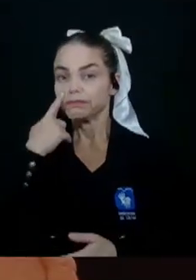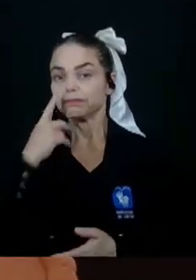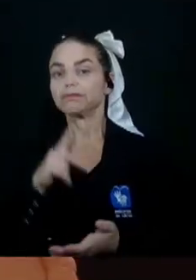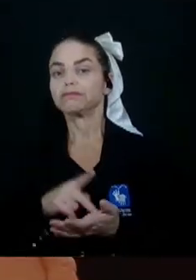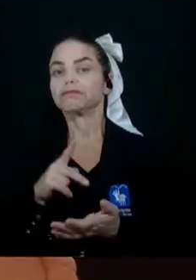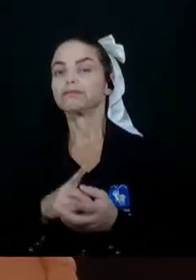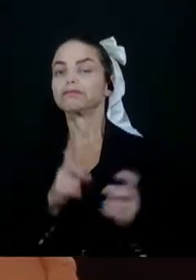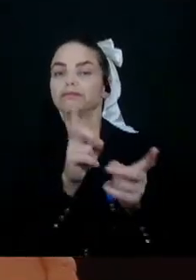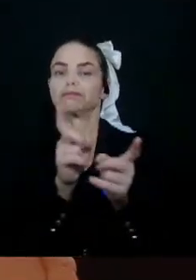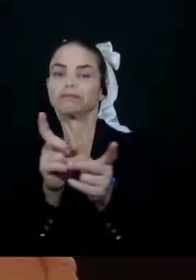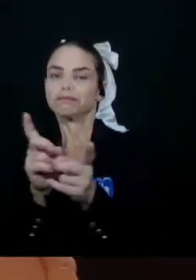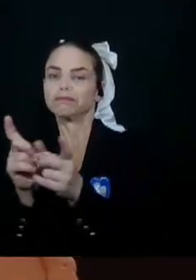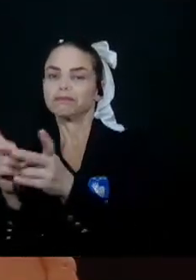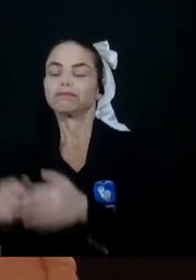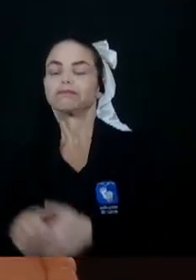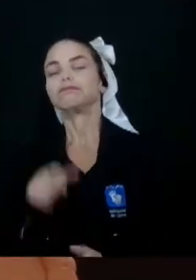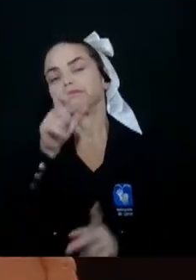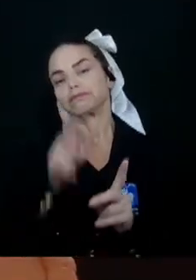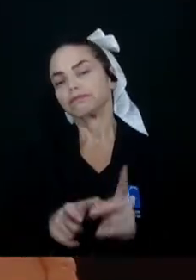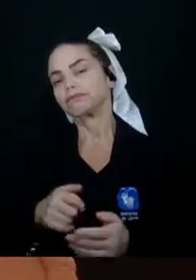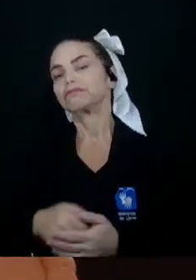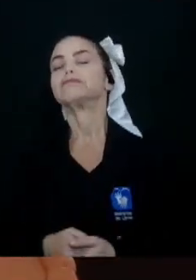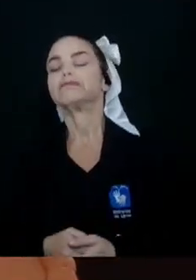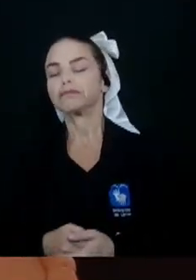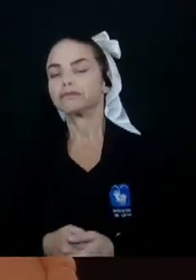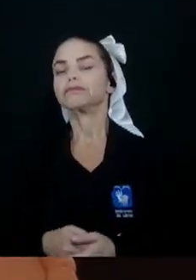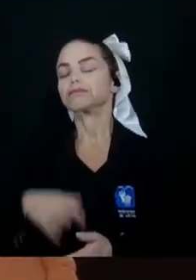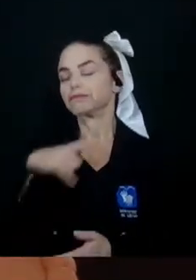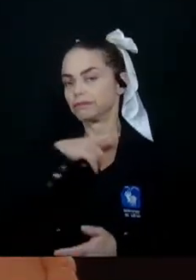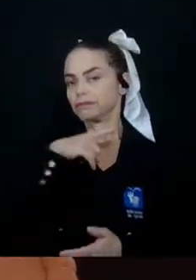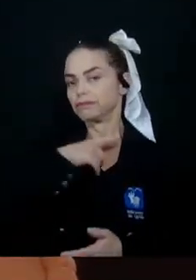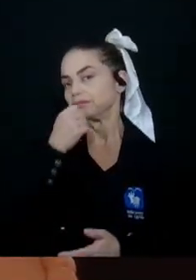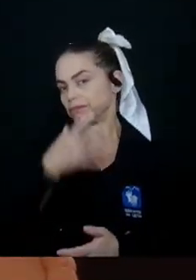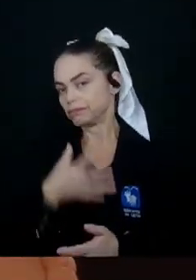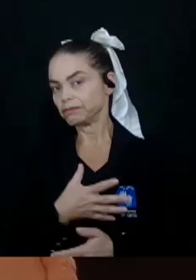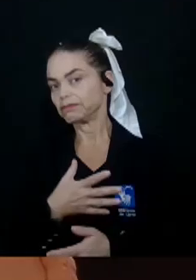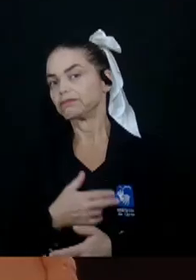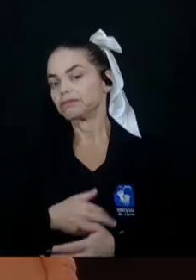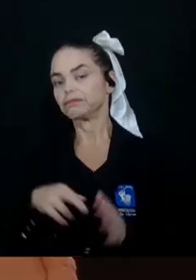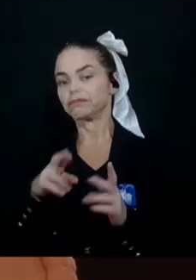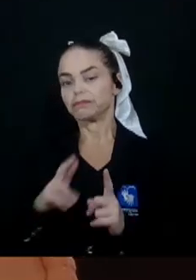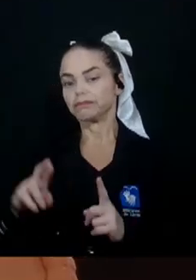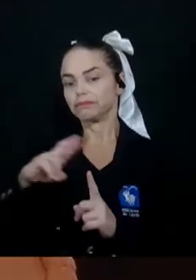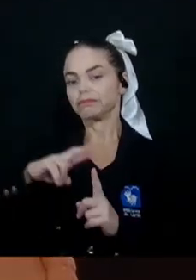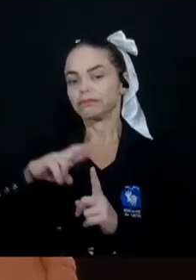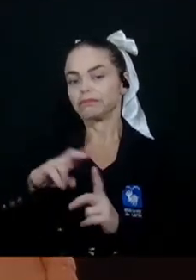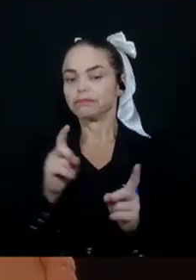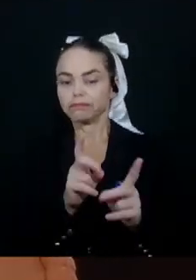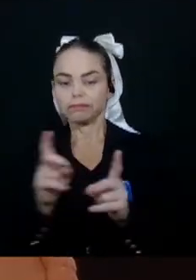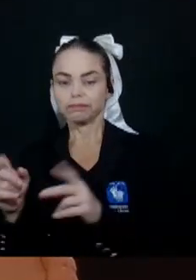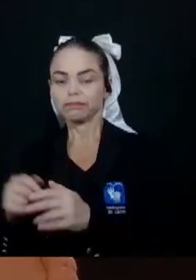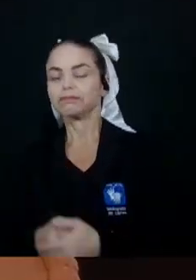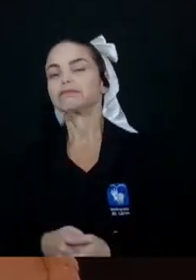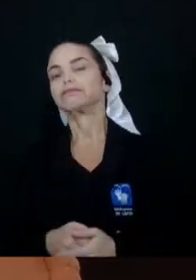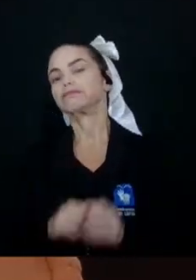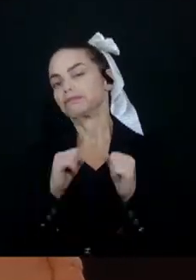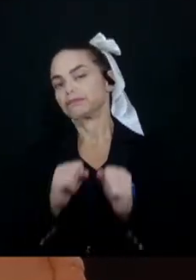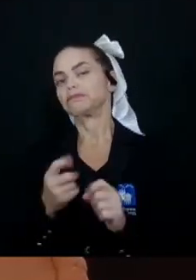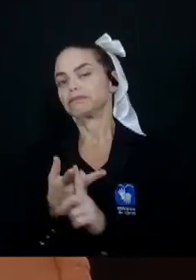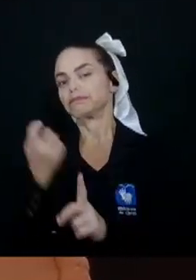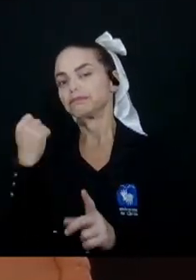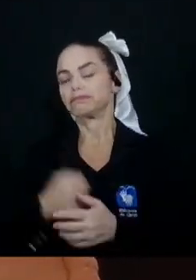coisas, quem que é essa pessoa, se tem boas recomendações daquele vendedor, porque senão você também pode cair no golpe.